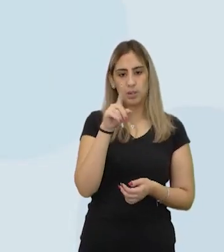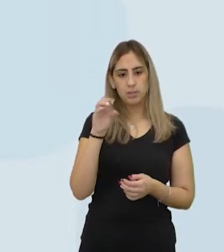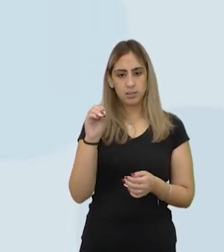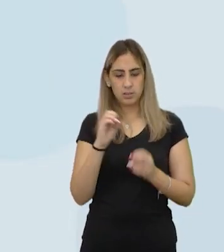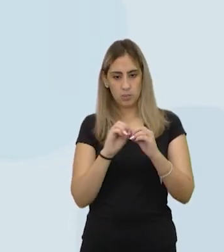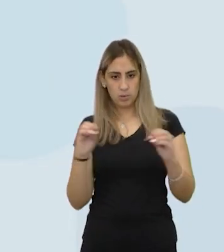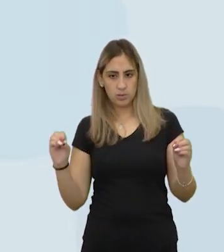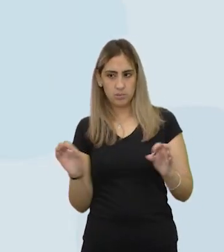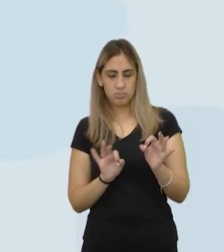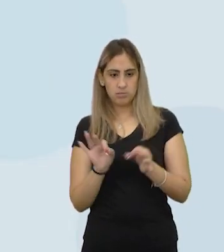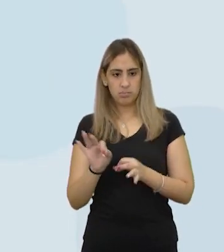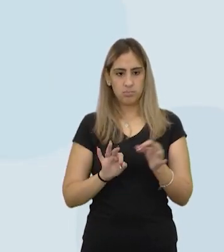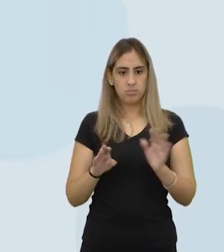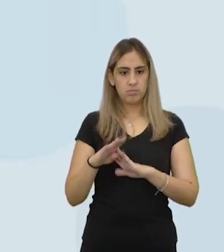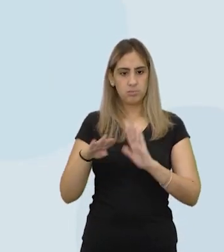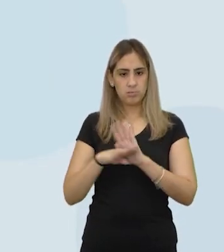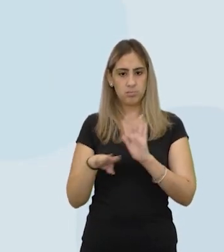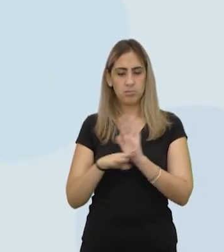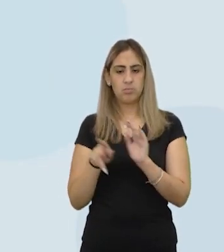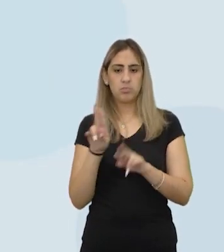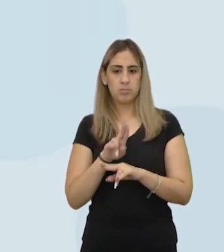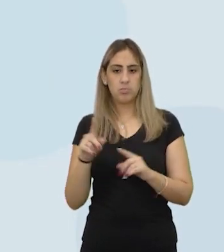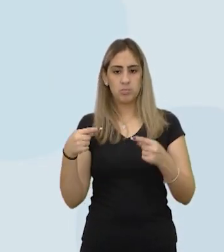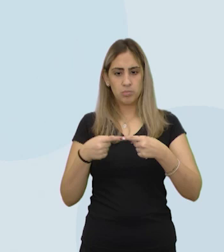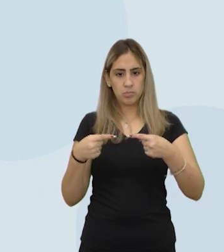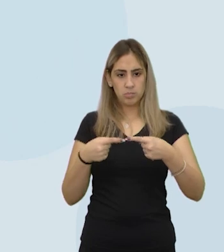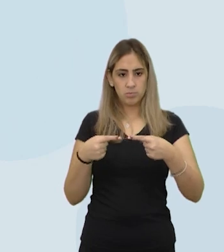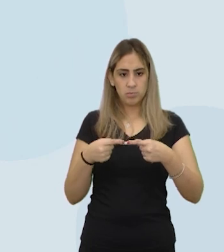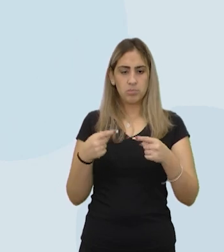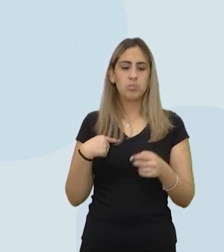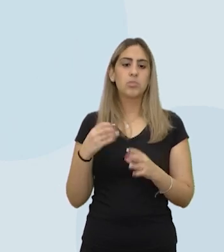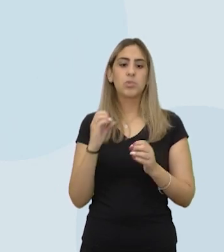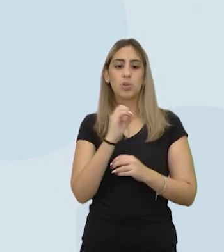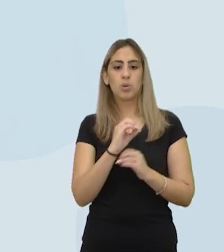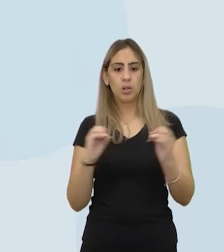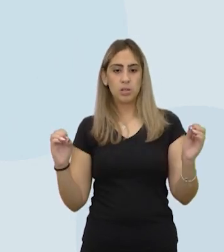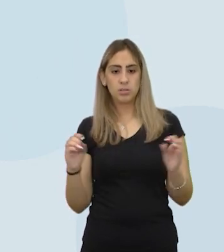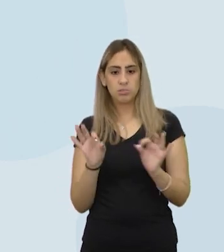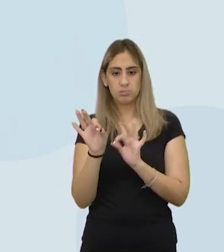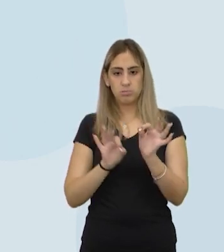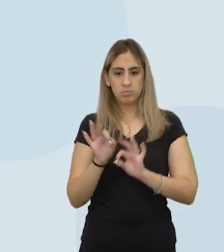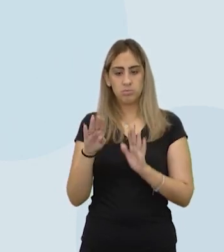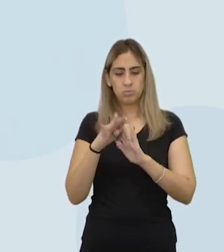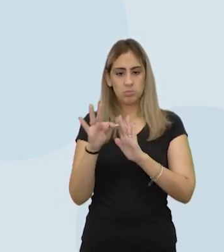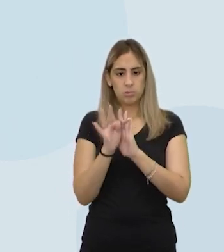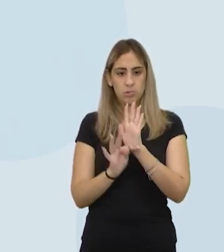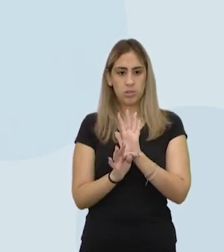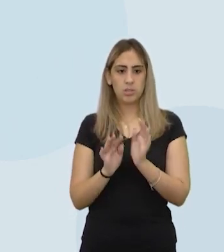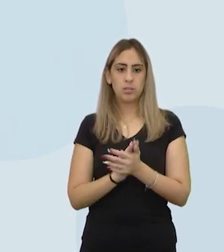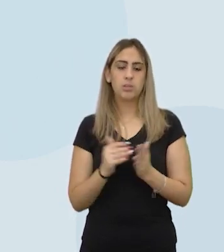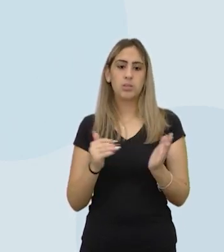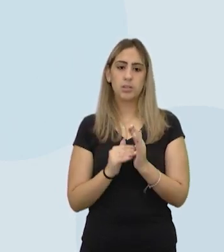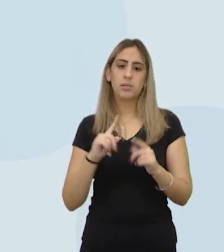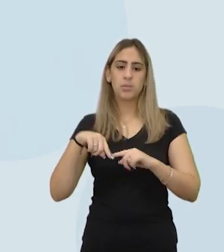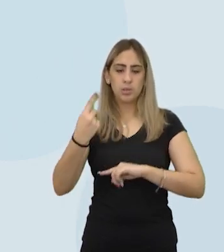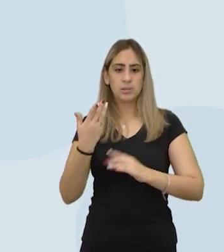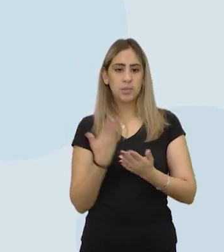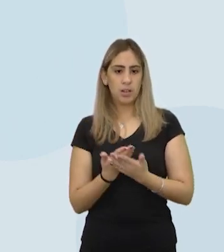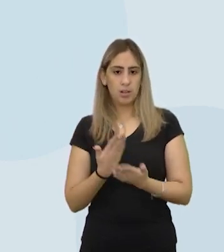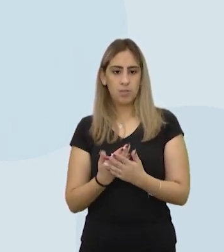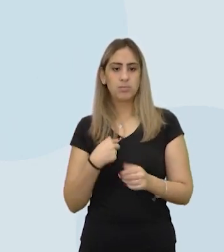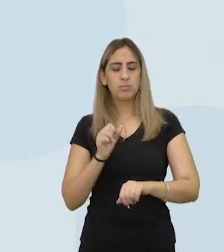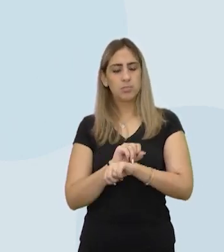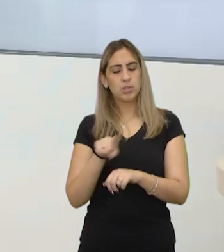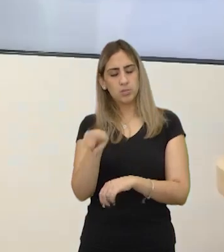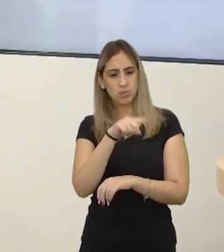efeitos de sentido obtidos pelos usos dos conectivos, as orações coordenadas em funcionamento nos textos. Até a próxima aula,